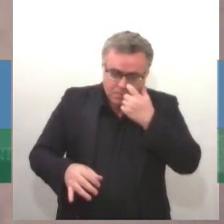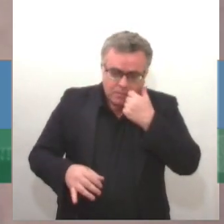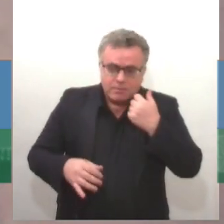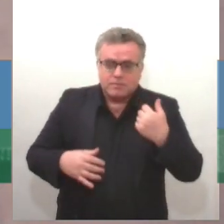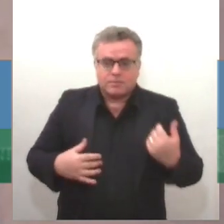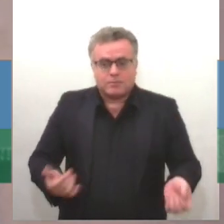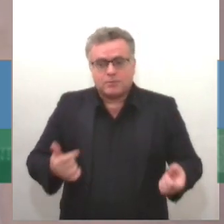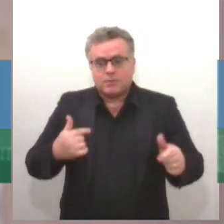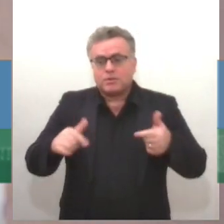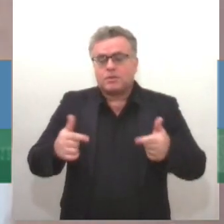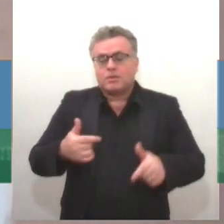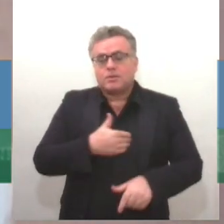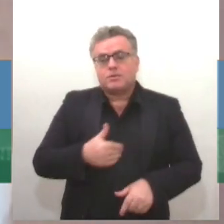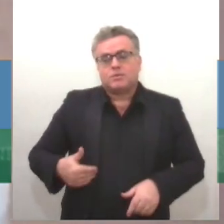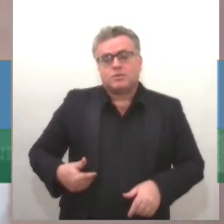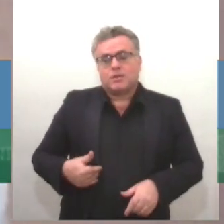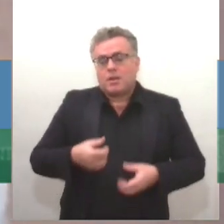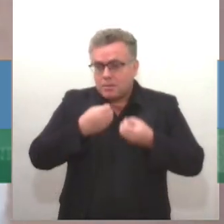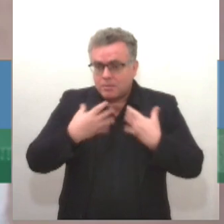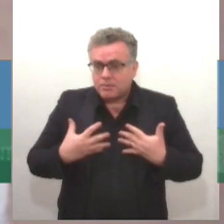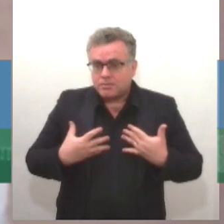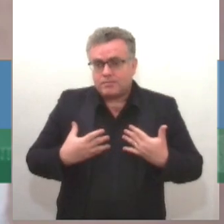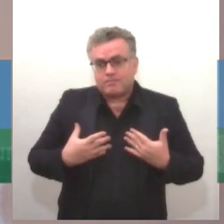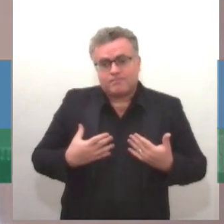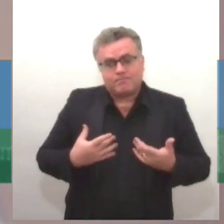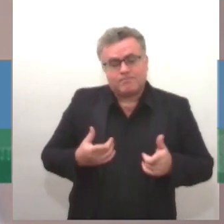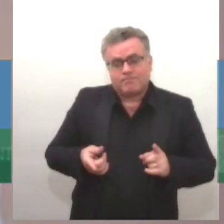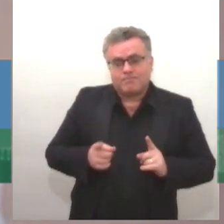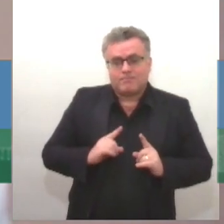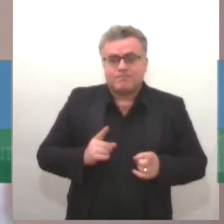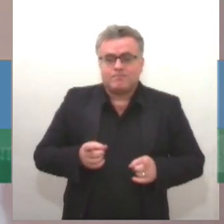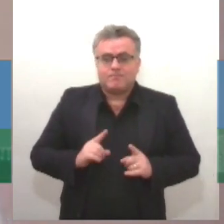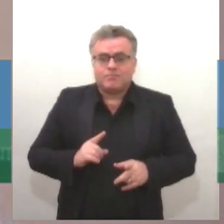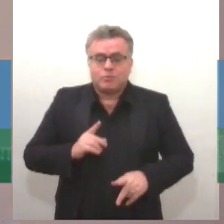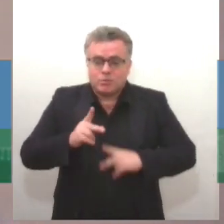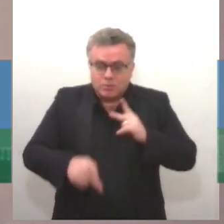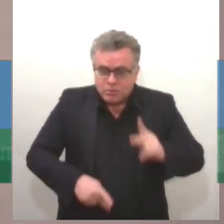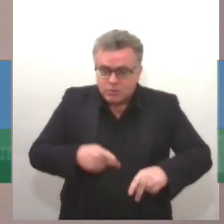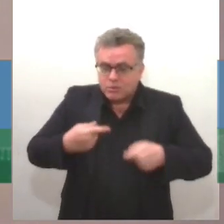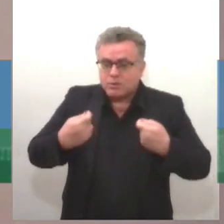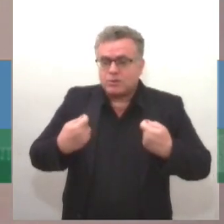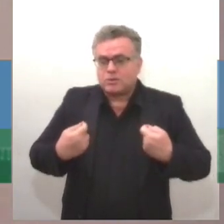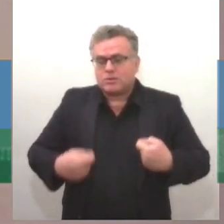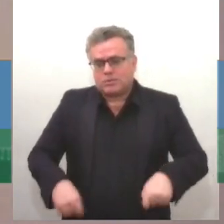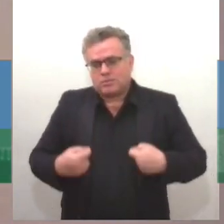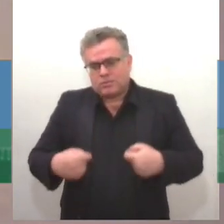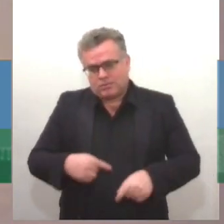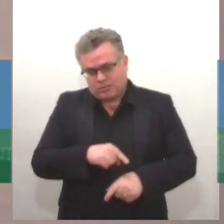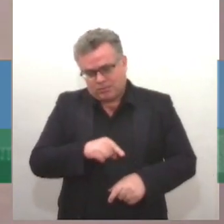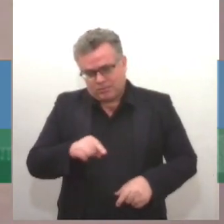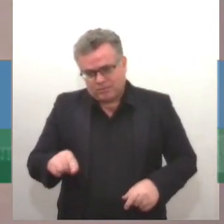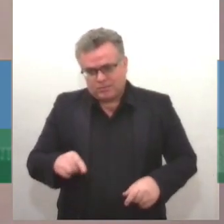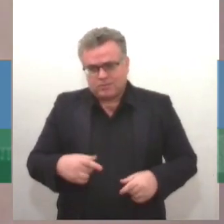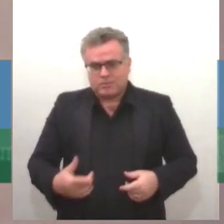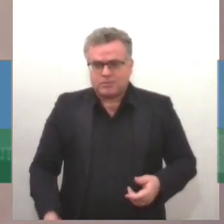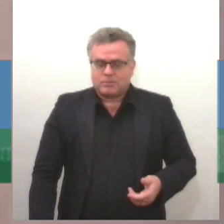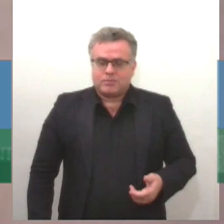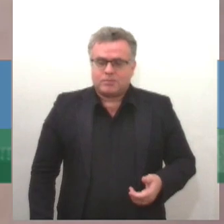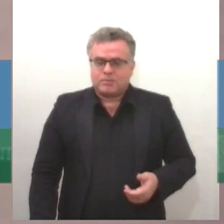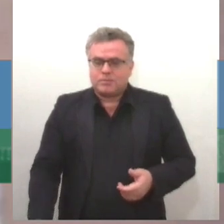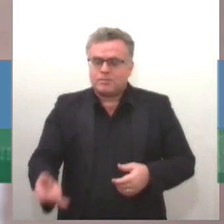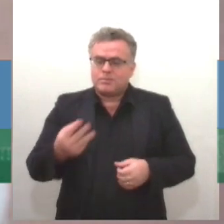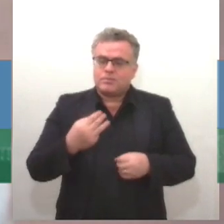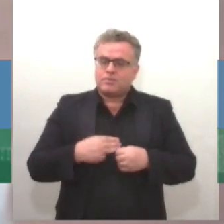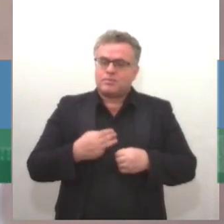com a eficiência e com a qualidade que a população deseja, porque o município aí não pode ser uma